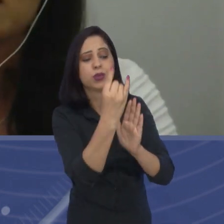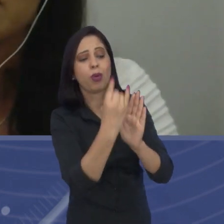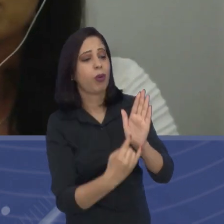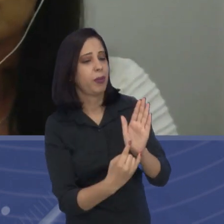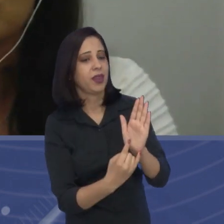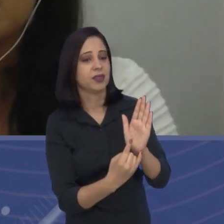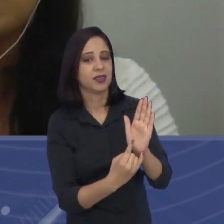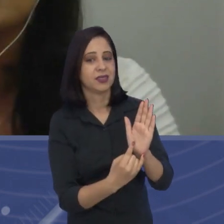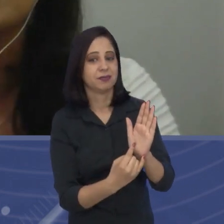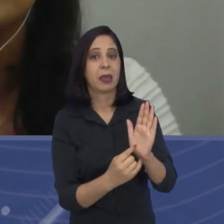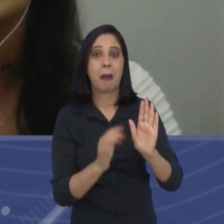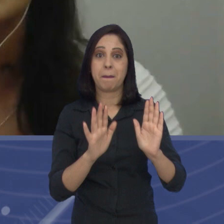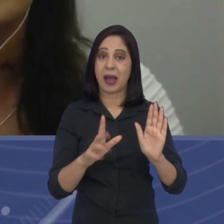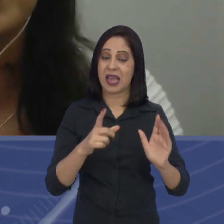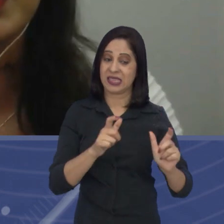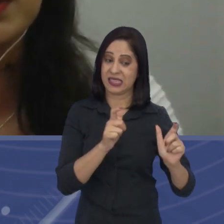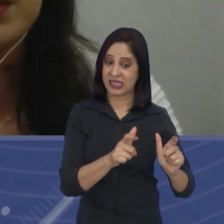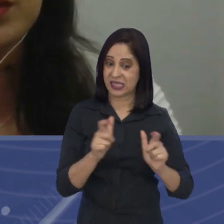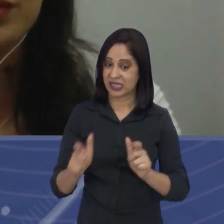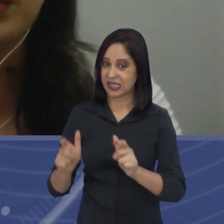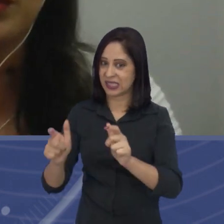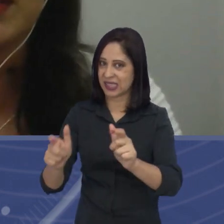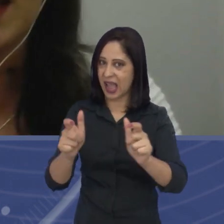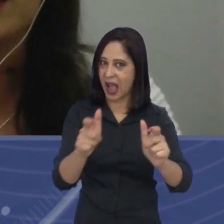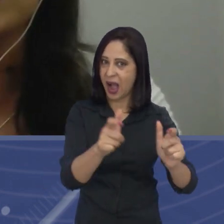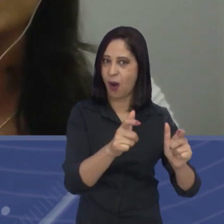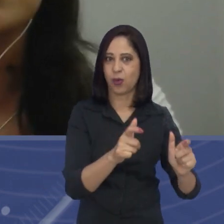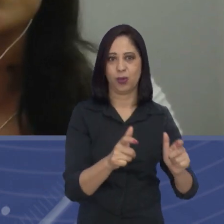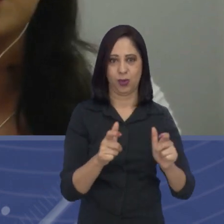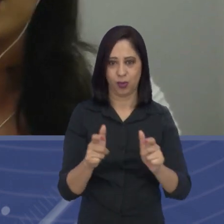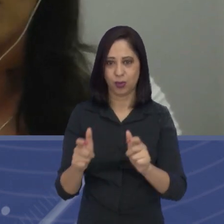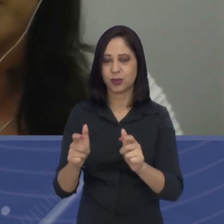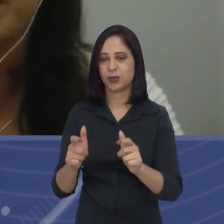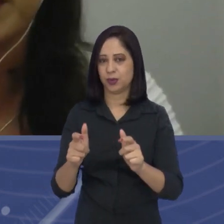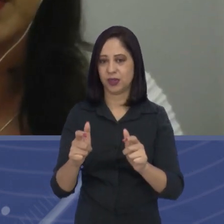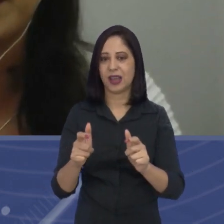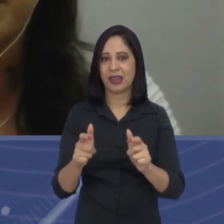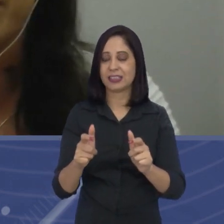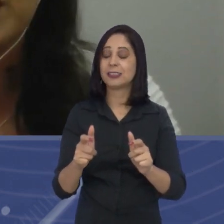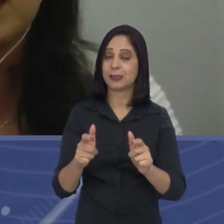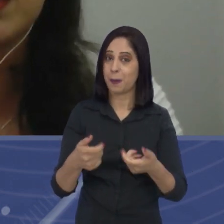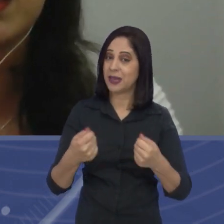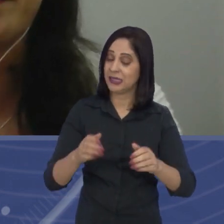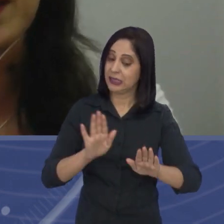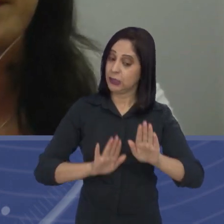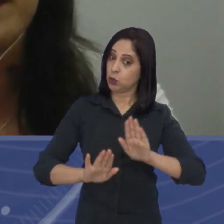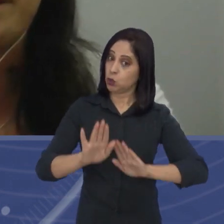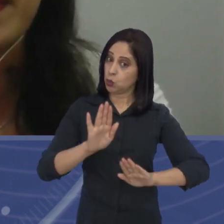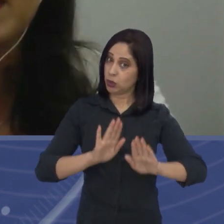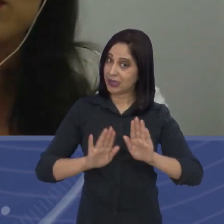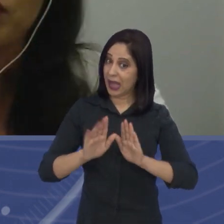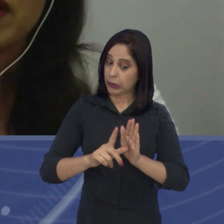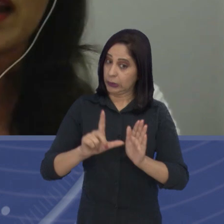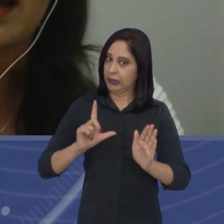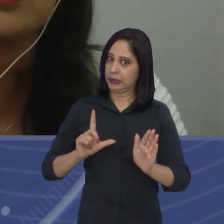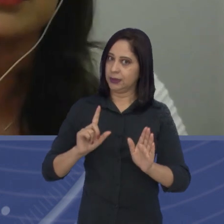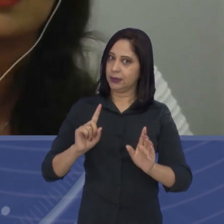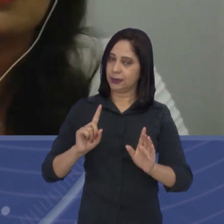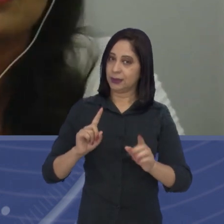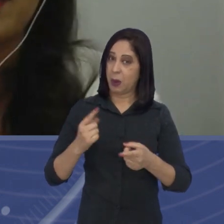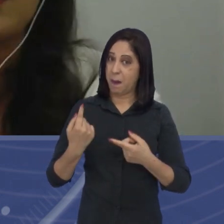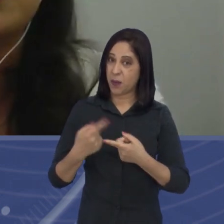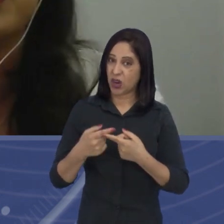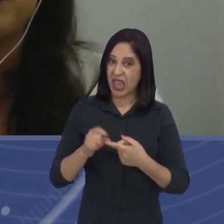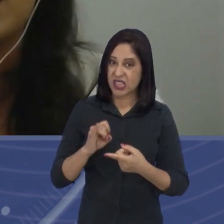são passíveis de regularização. Por isso, o cuidado antes da compra, porque depois é bem mais complicado